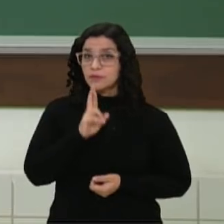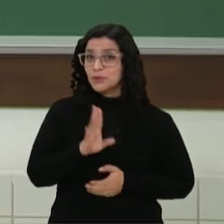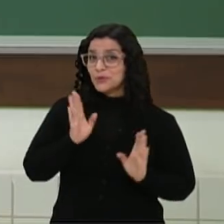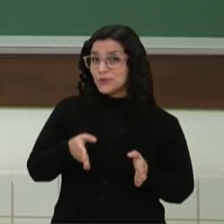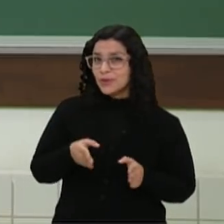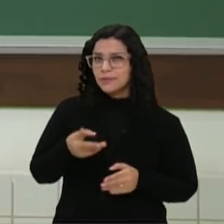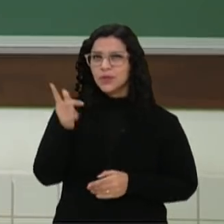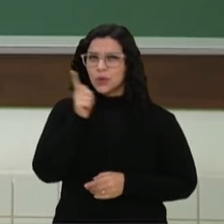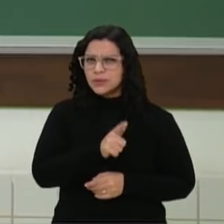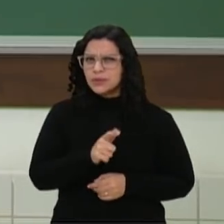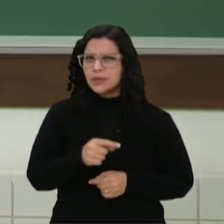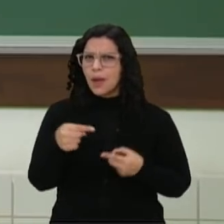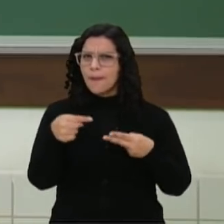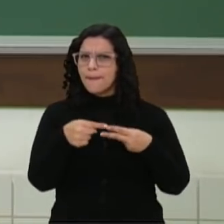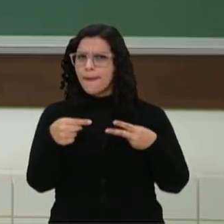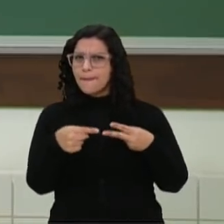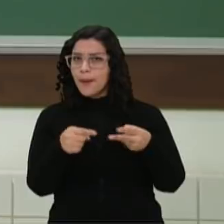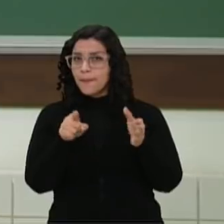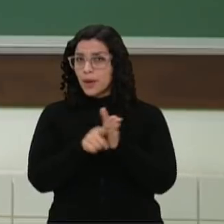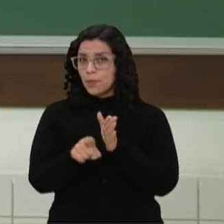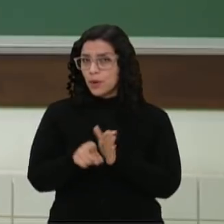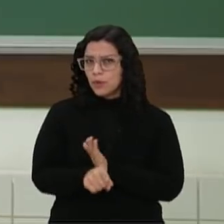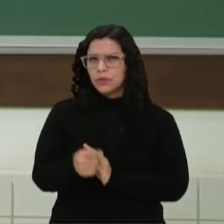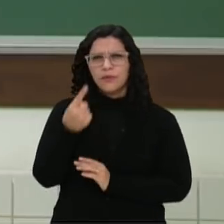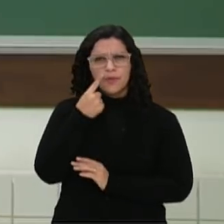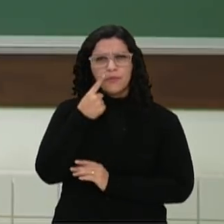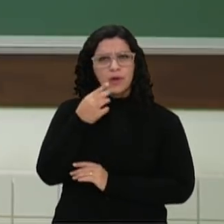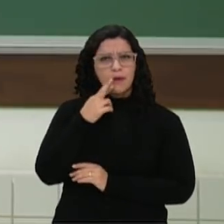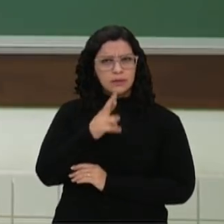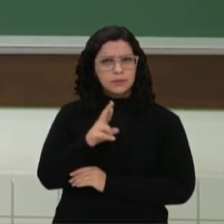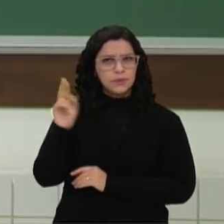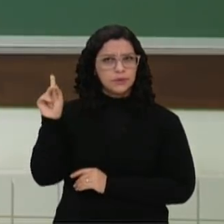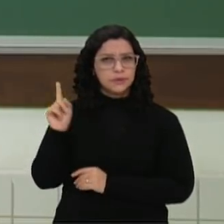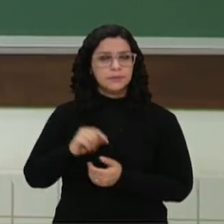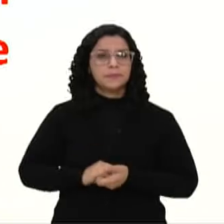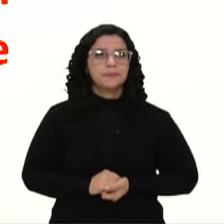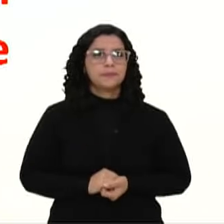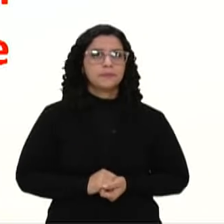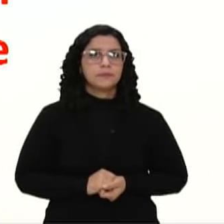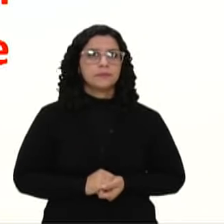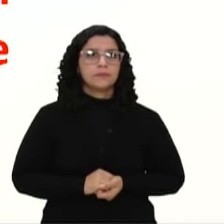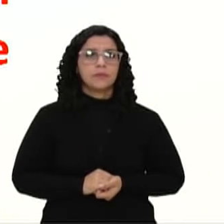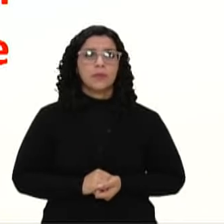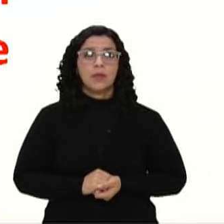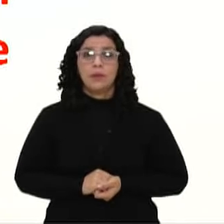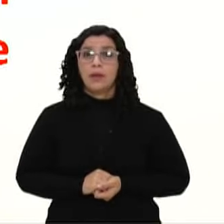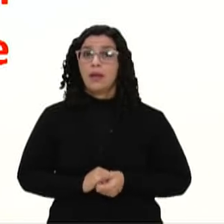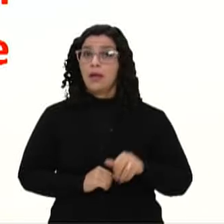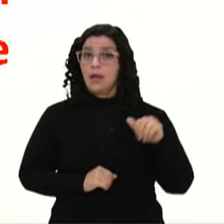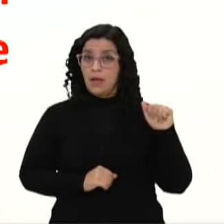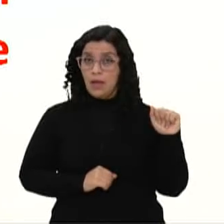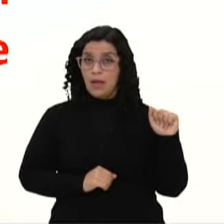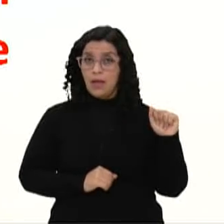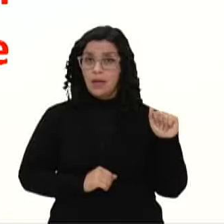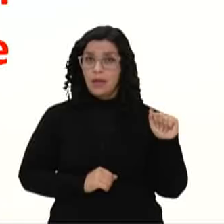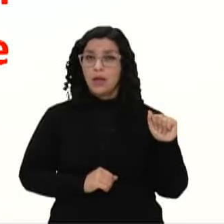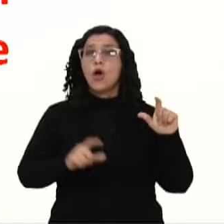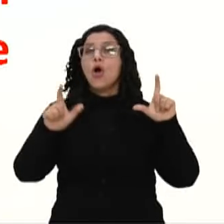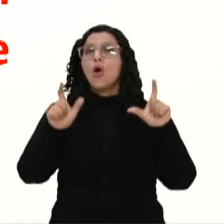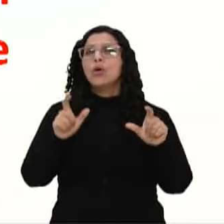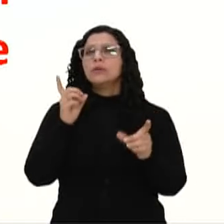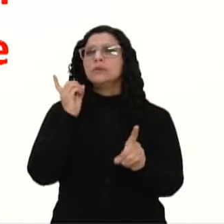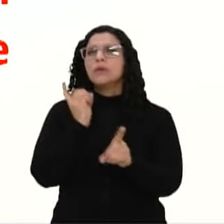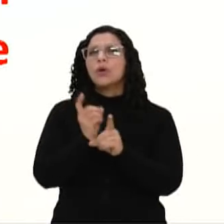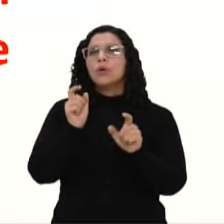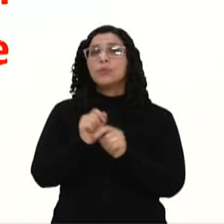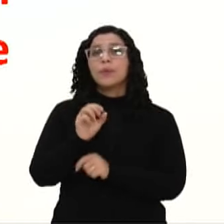Respondeu? Conseguiu responder essas duas perguntas? Confira as respostas. Letra A, aonde é